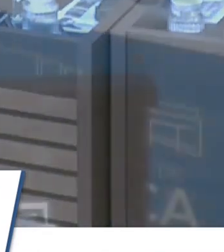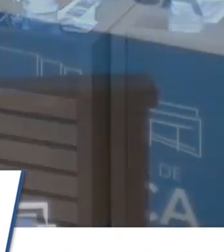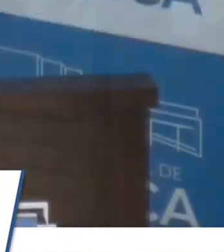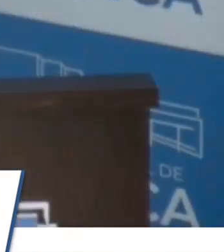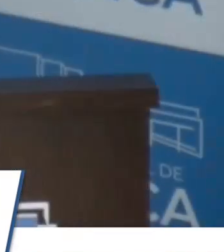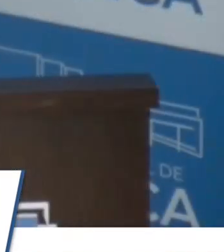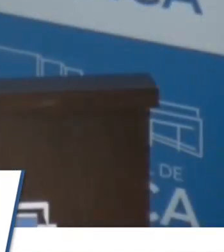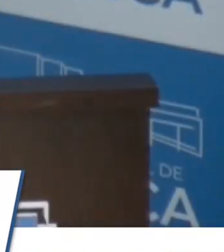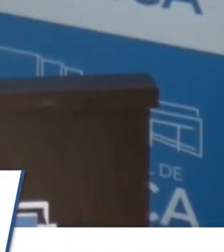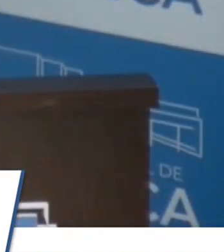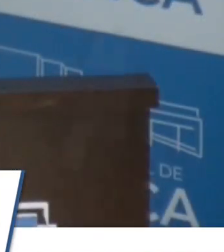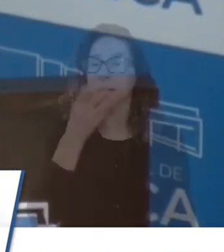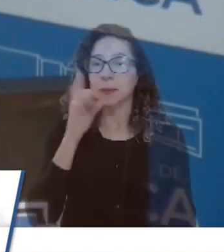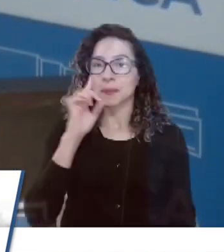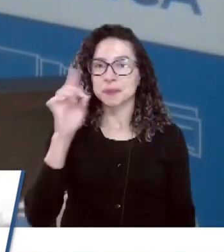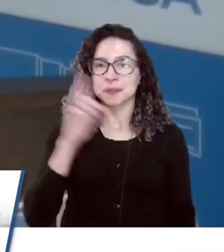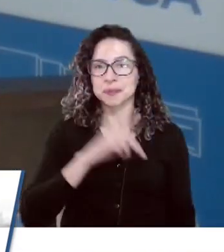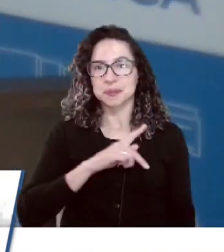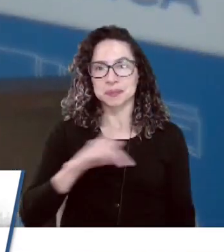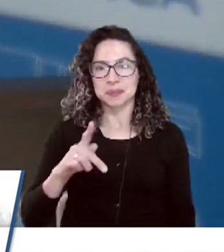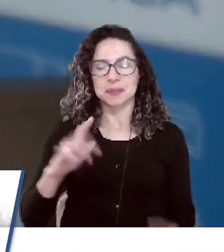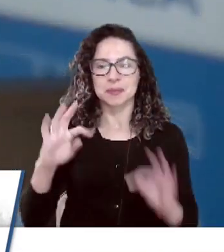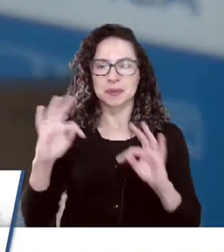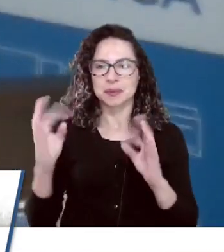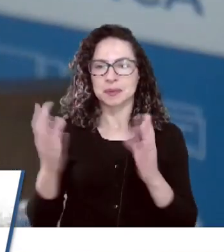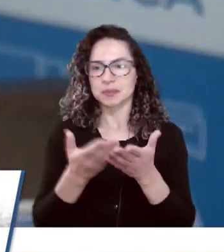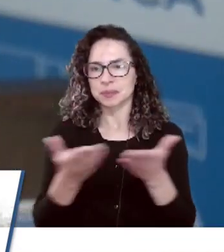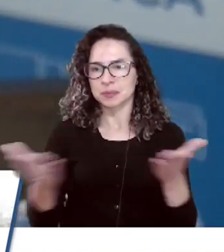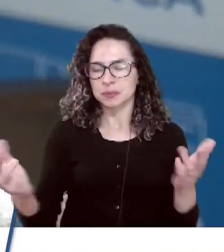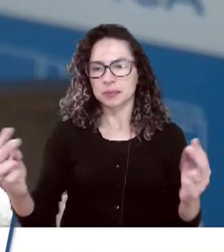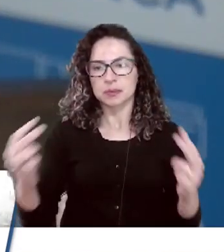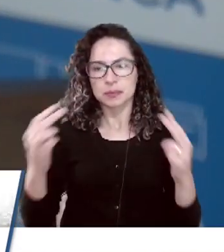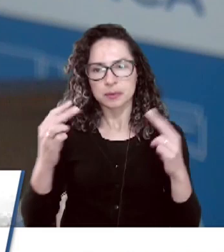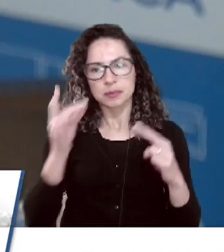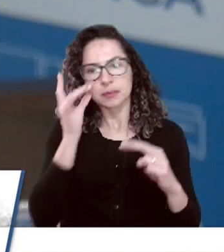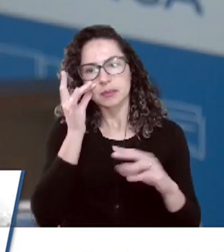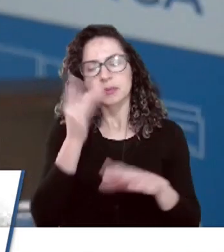Bom dia, presidente, novos pares, público que nos assiste aqui presente.